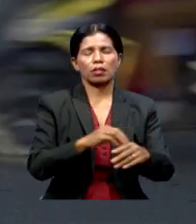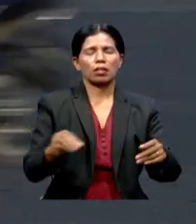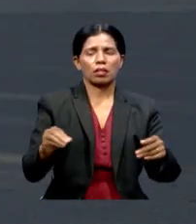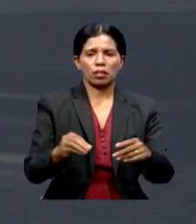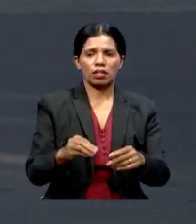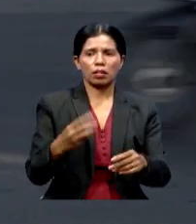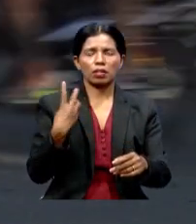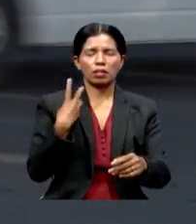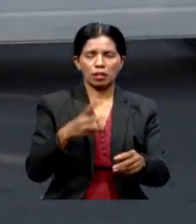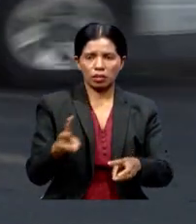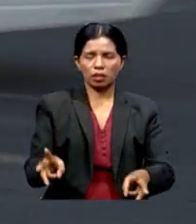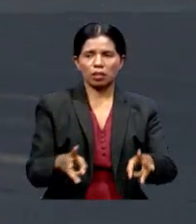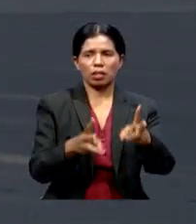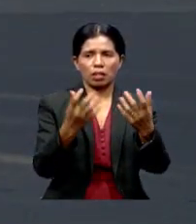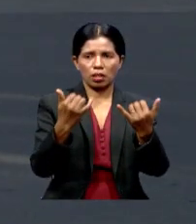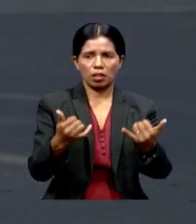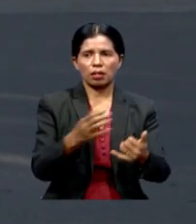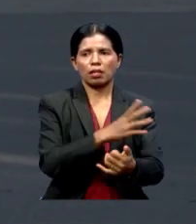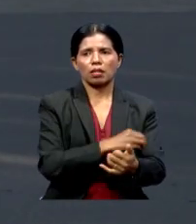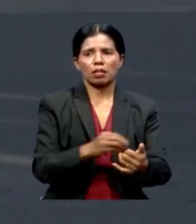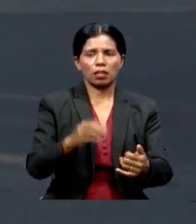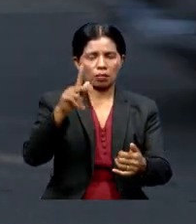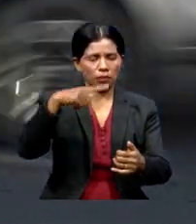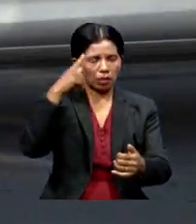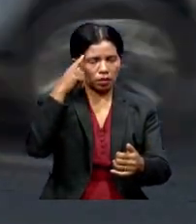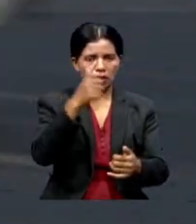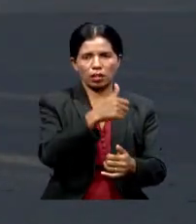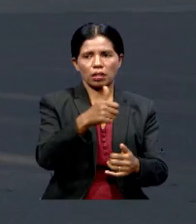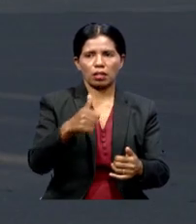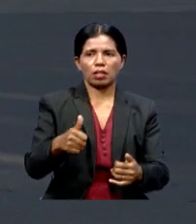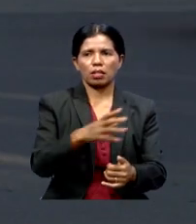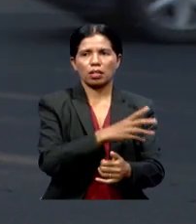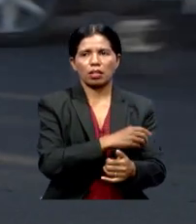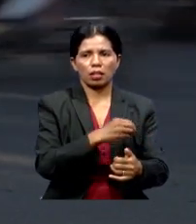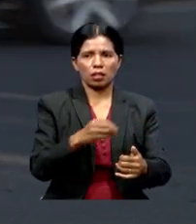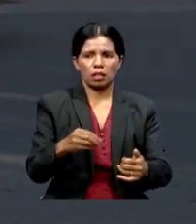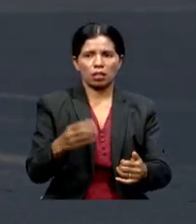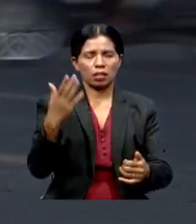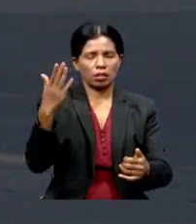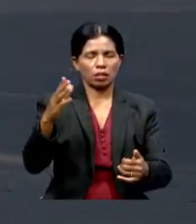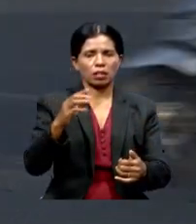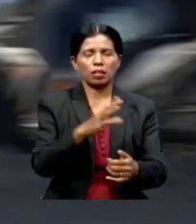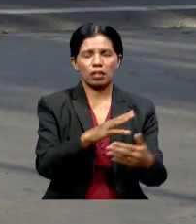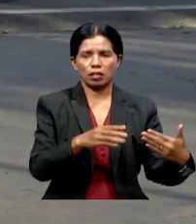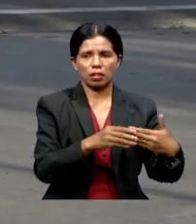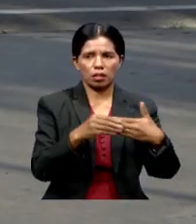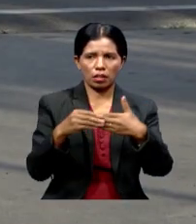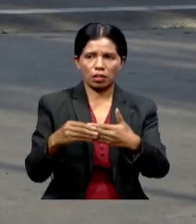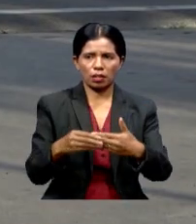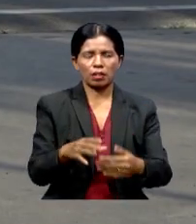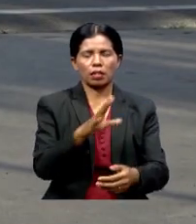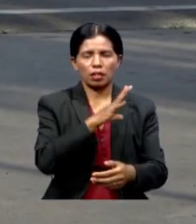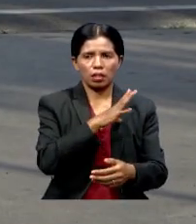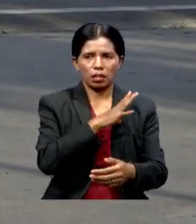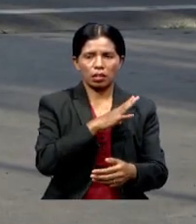ne. Dalang agora depende ba politiku ida-ida nia estrategia iha nia ukun. Hen